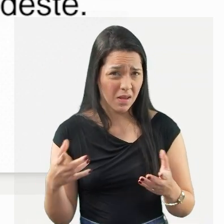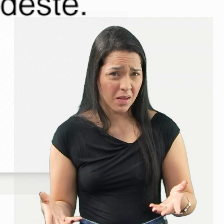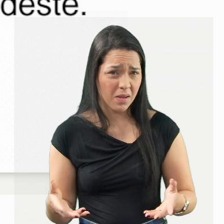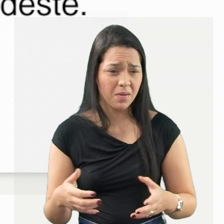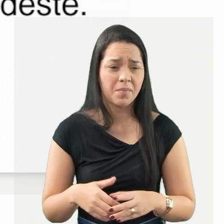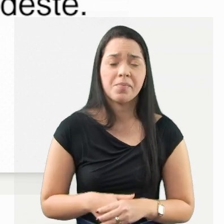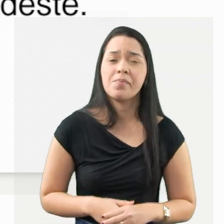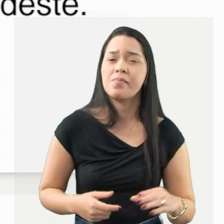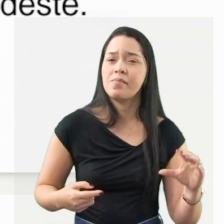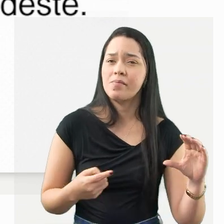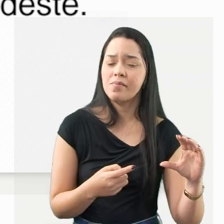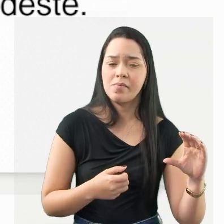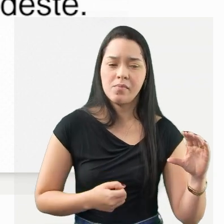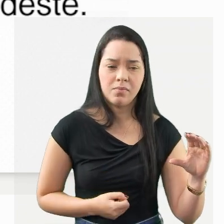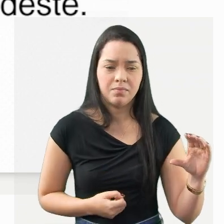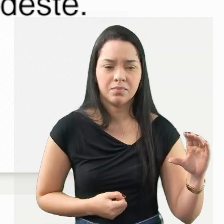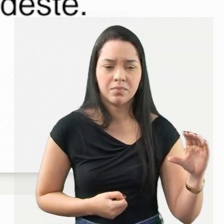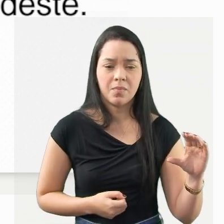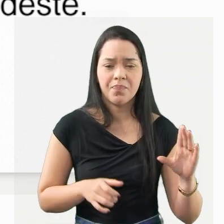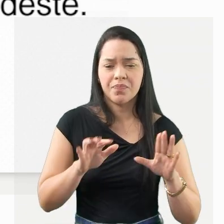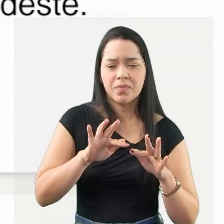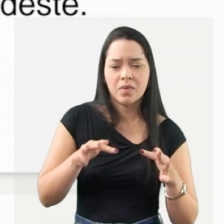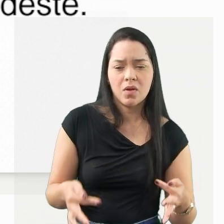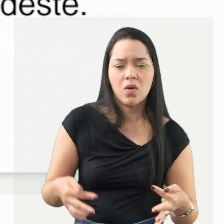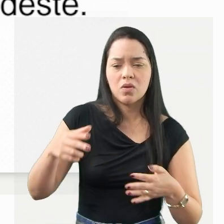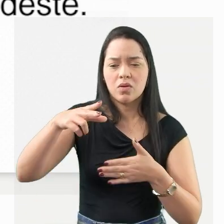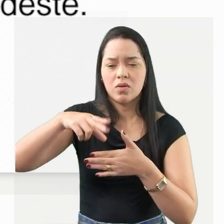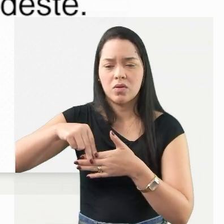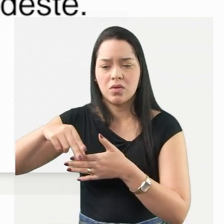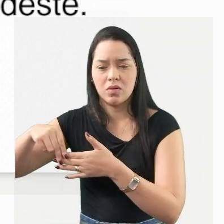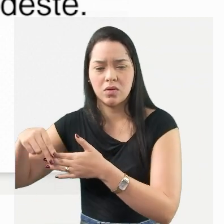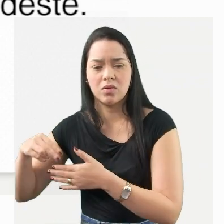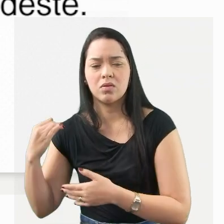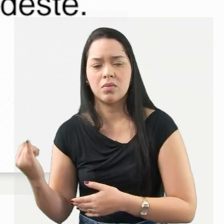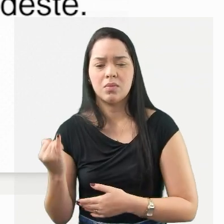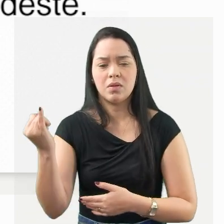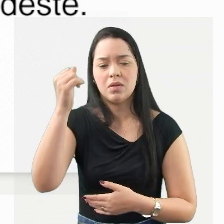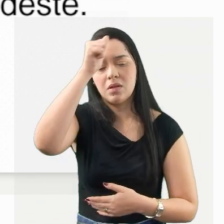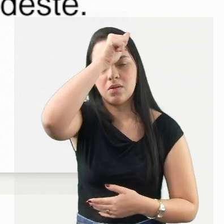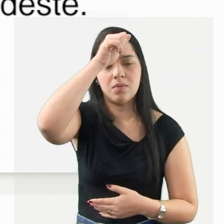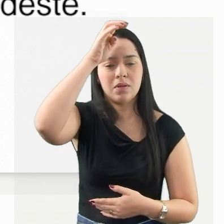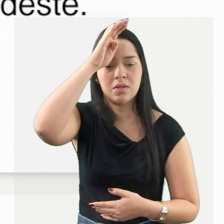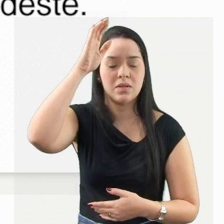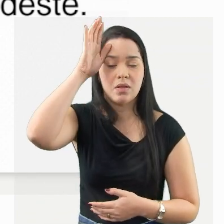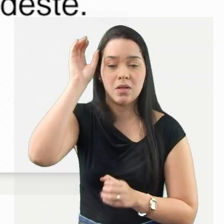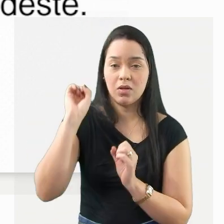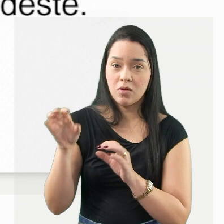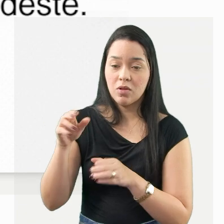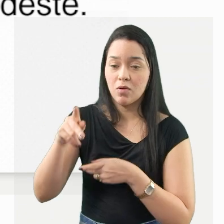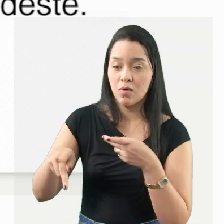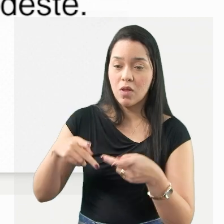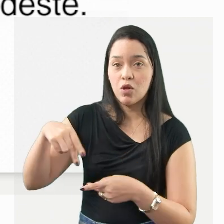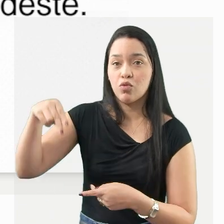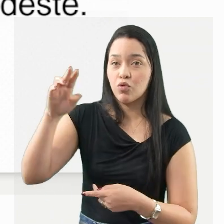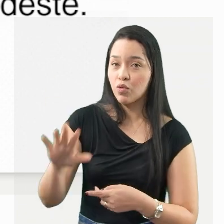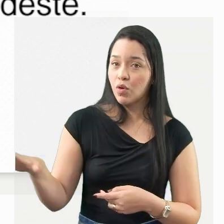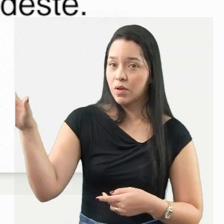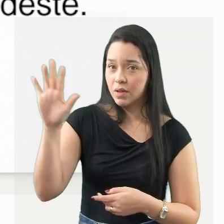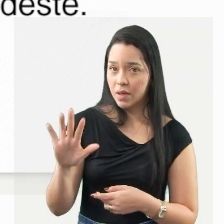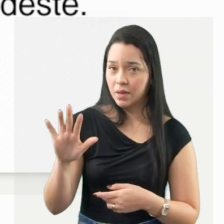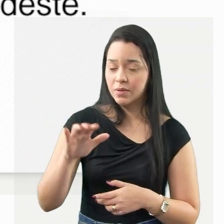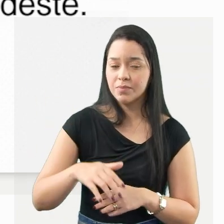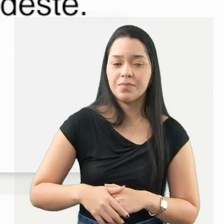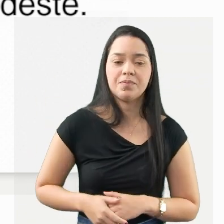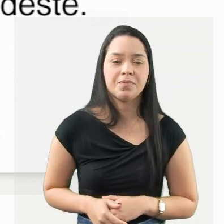isso? Letra C. Devido à sua simplicidade, os cordéis foram fundamentais na alfabetização e educação popular